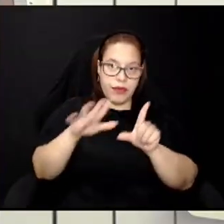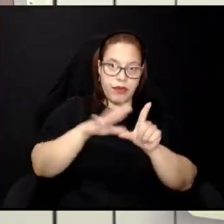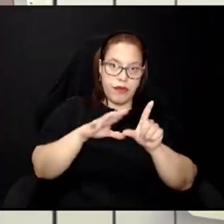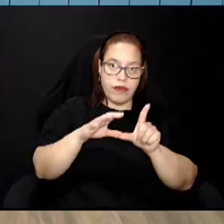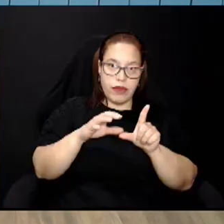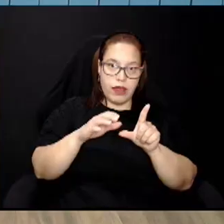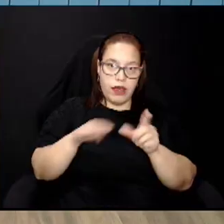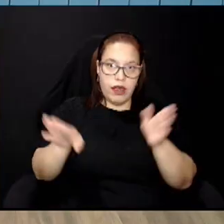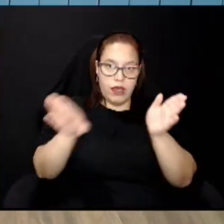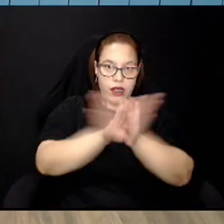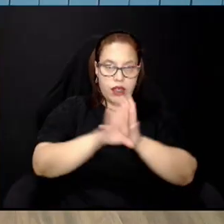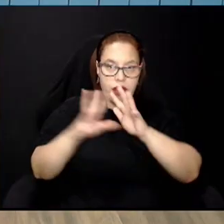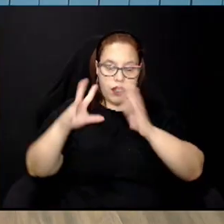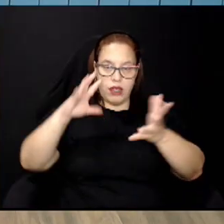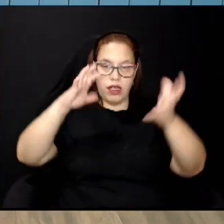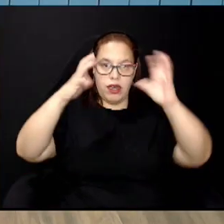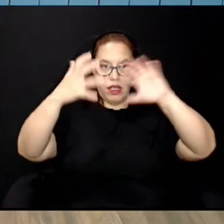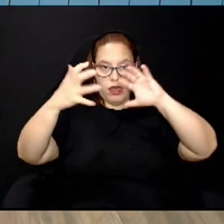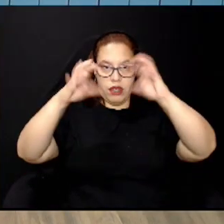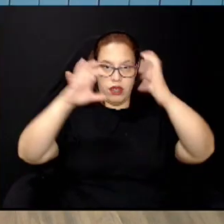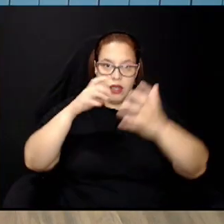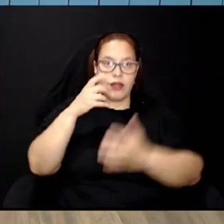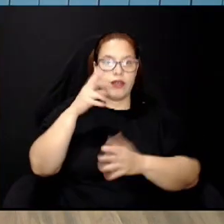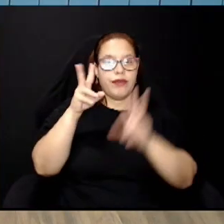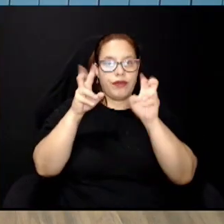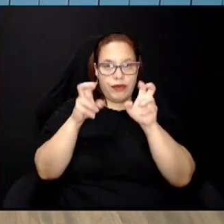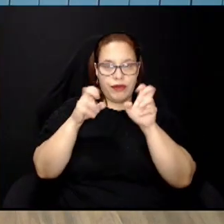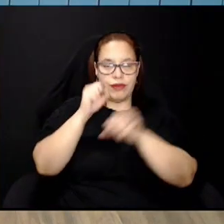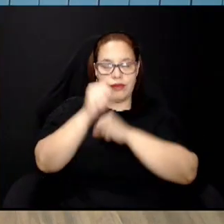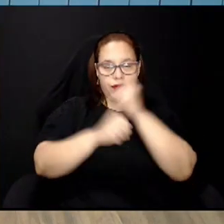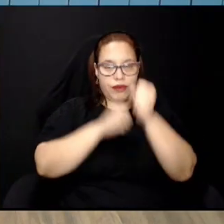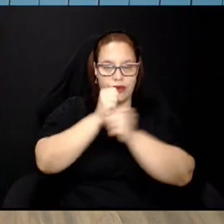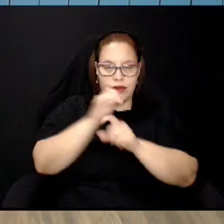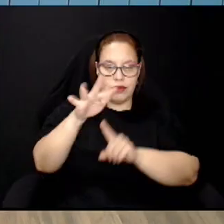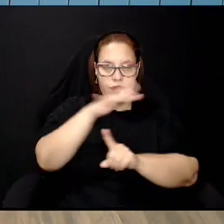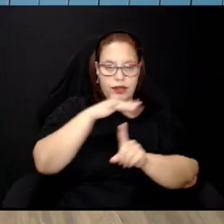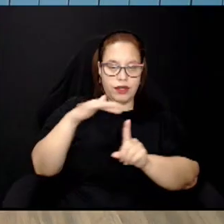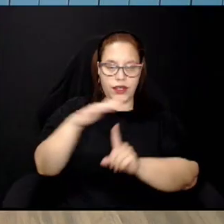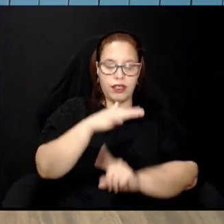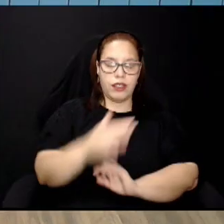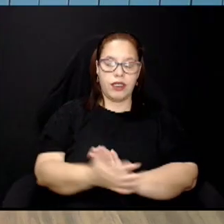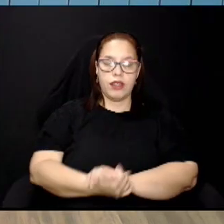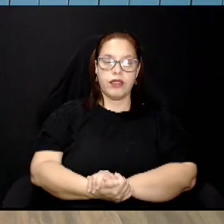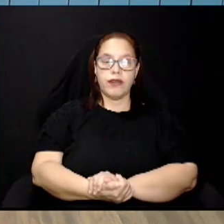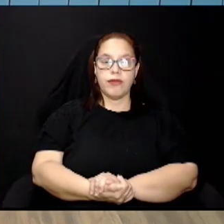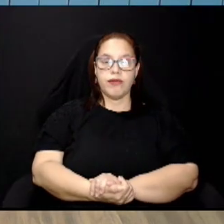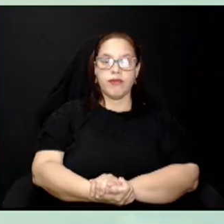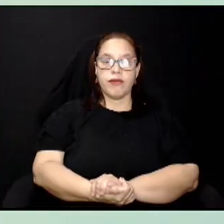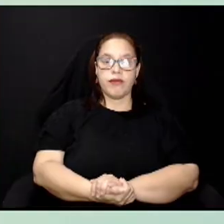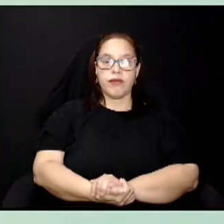Clima. E este tema você confere a partir de agora no nosso Giro Ambiental.